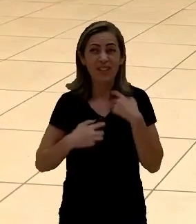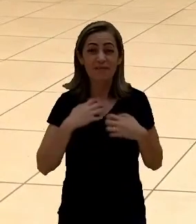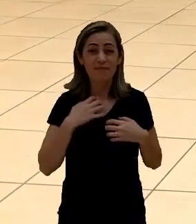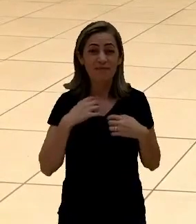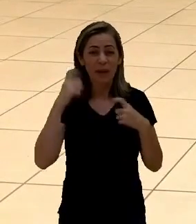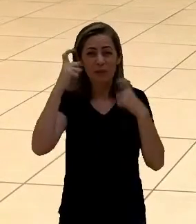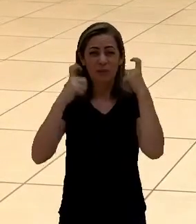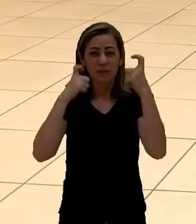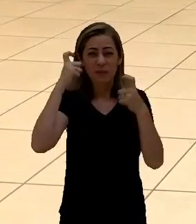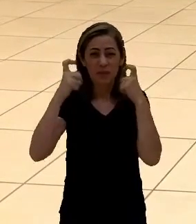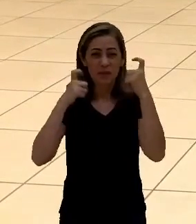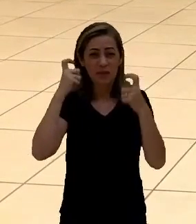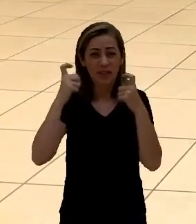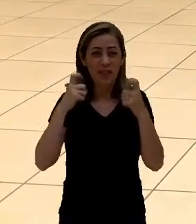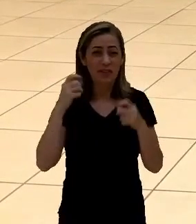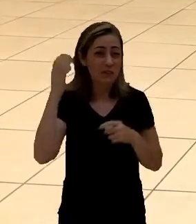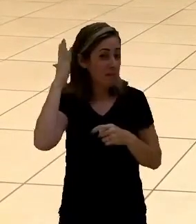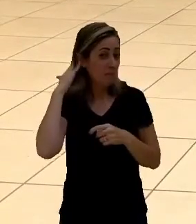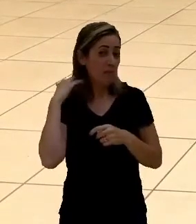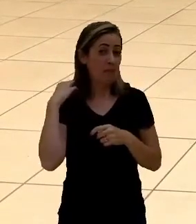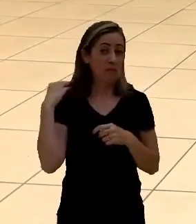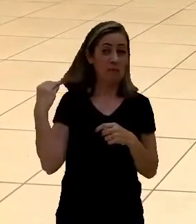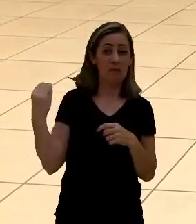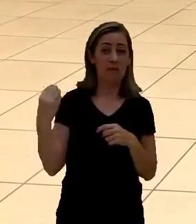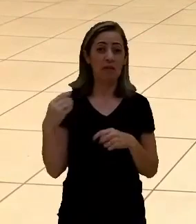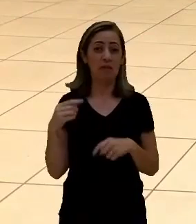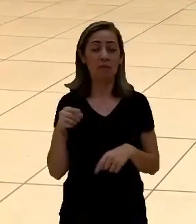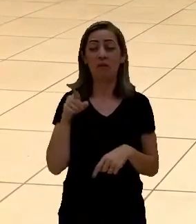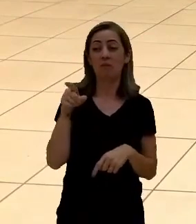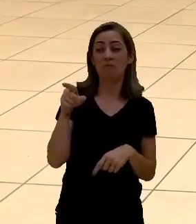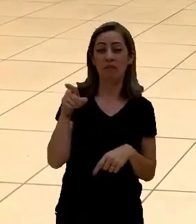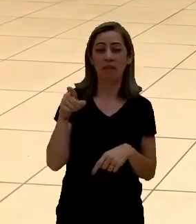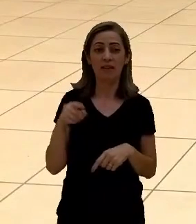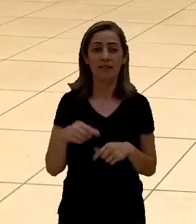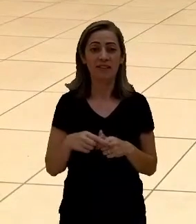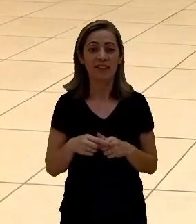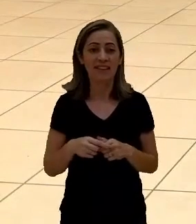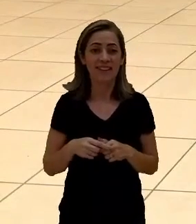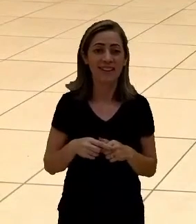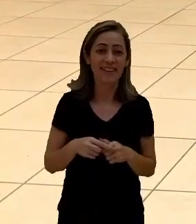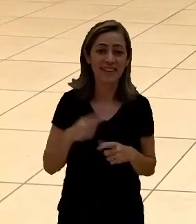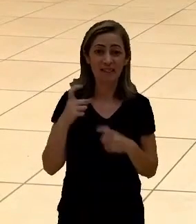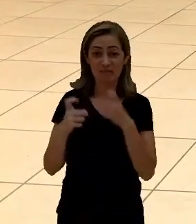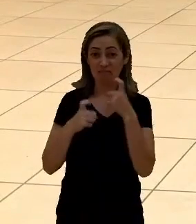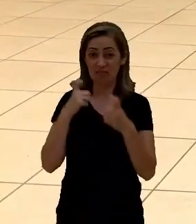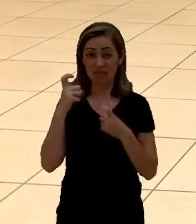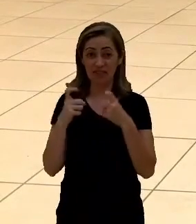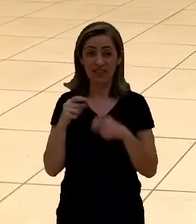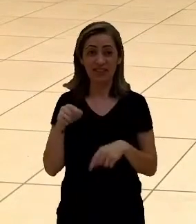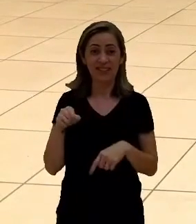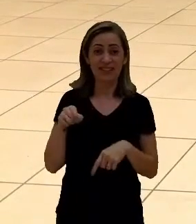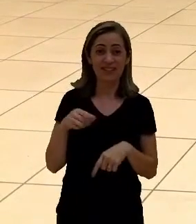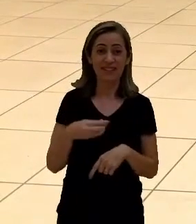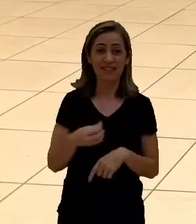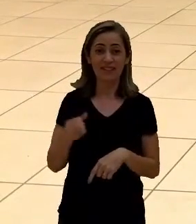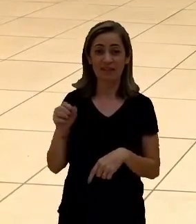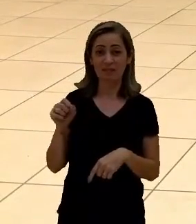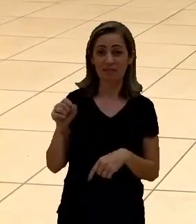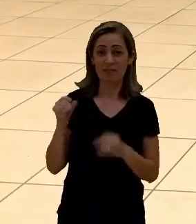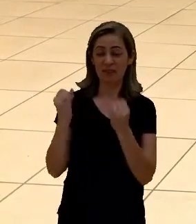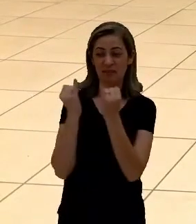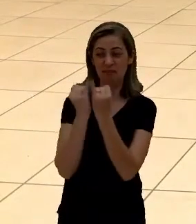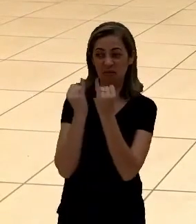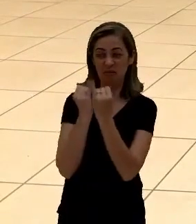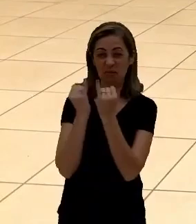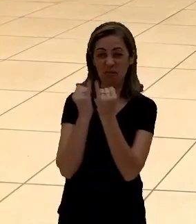falar do cabelo da ciclana que tá meio avoado Hoje eu tô preocupado em falar daquele daquele meu